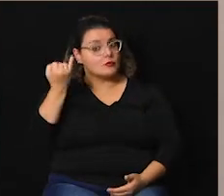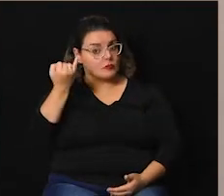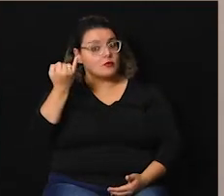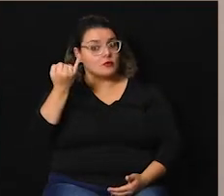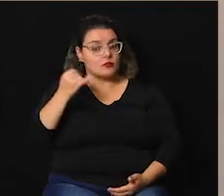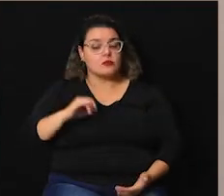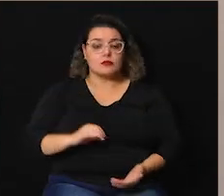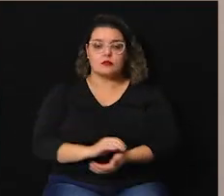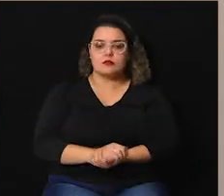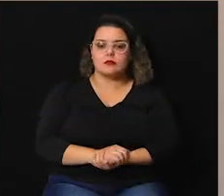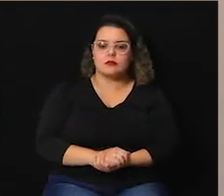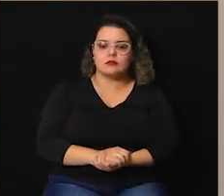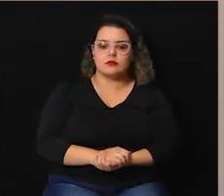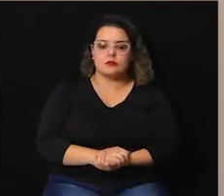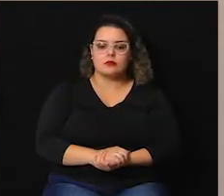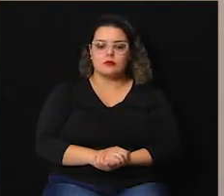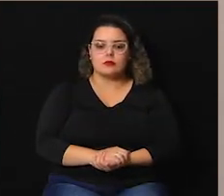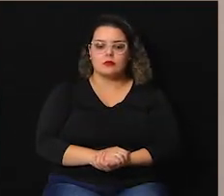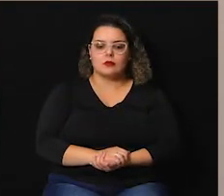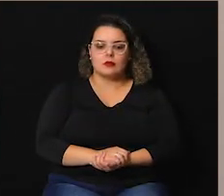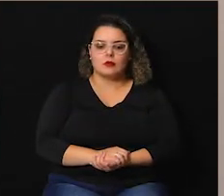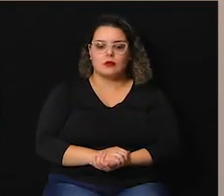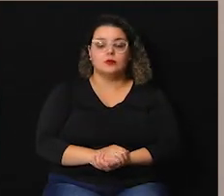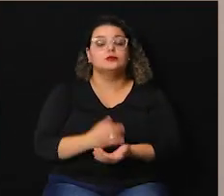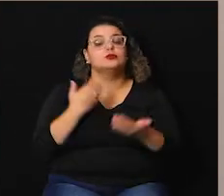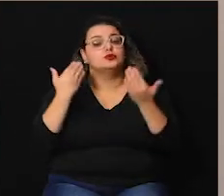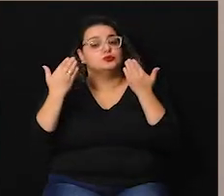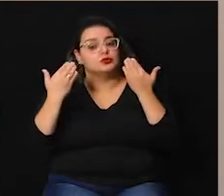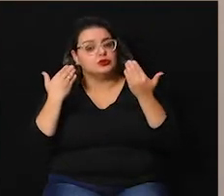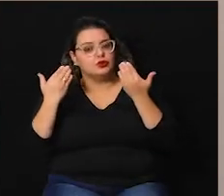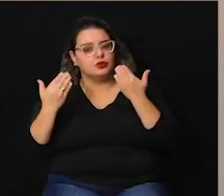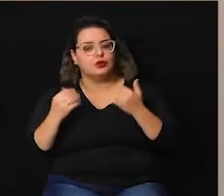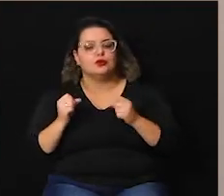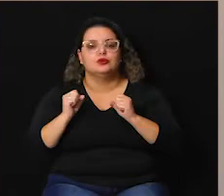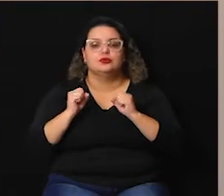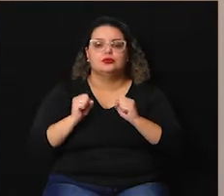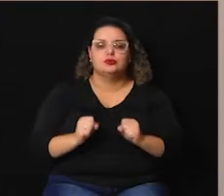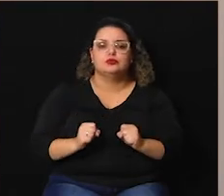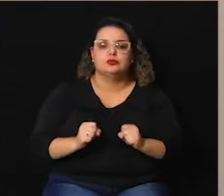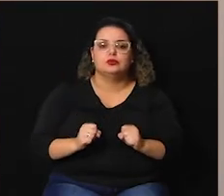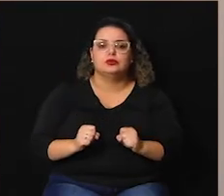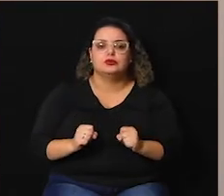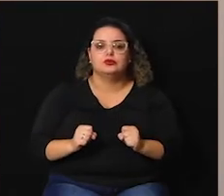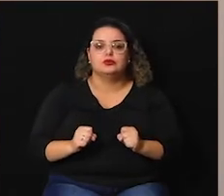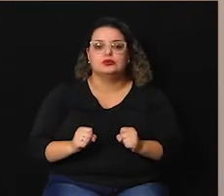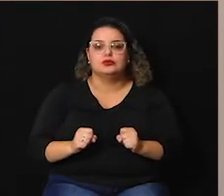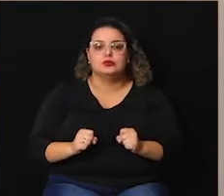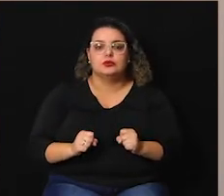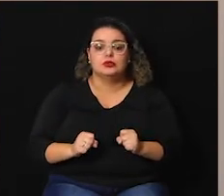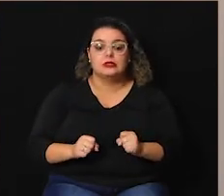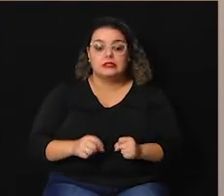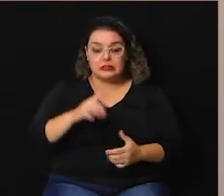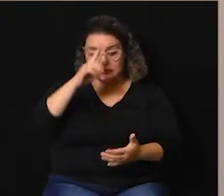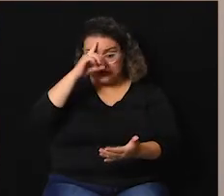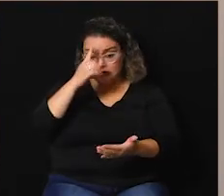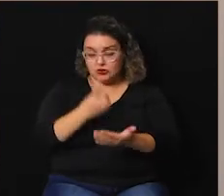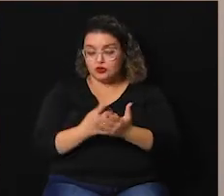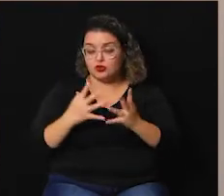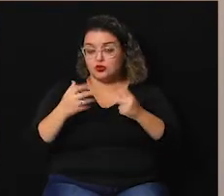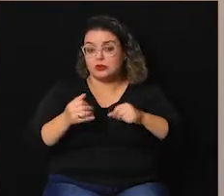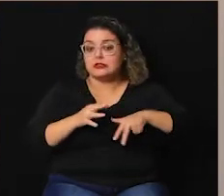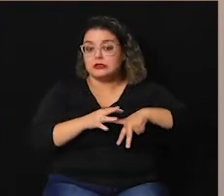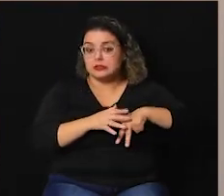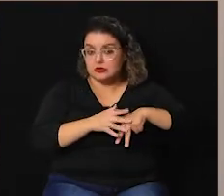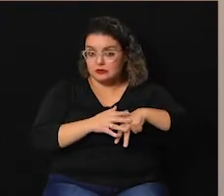a gente falou, abordar os aspectos psicológicos que podem ter determinado as patologias